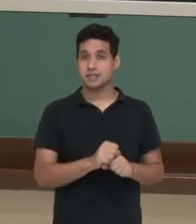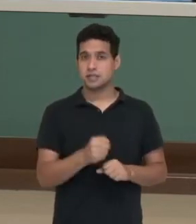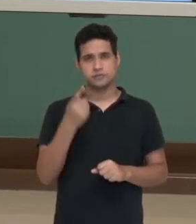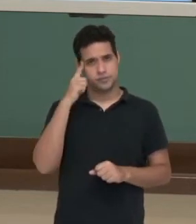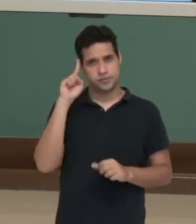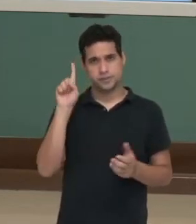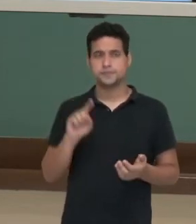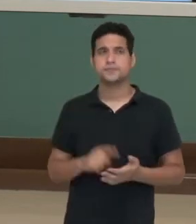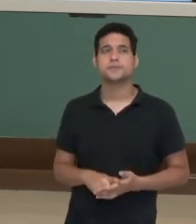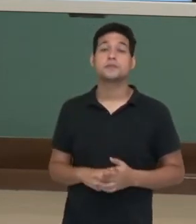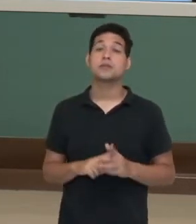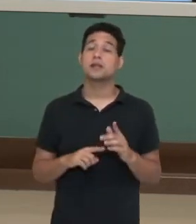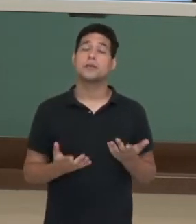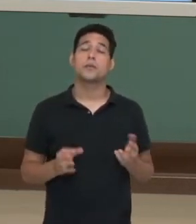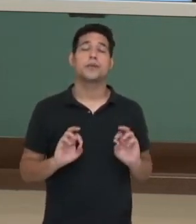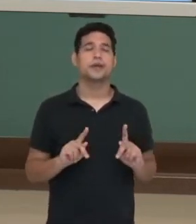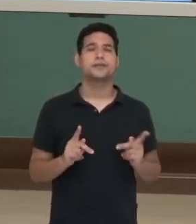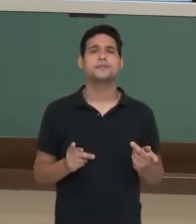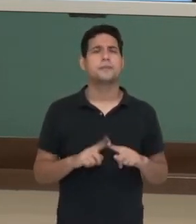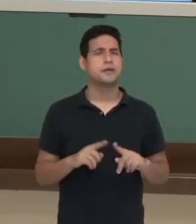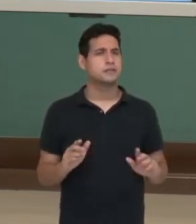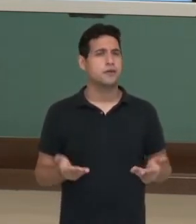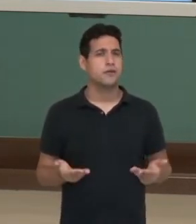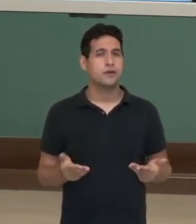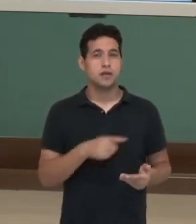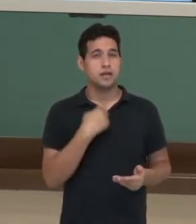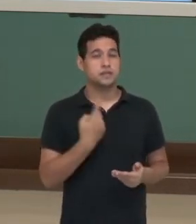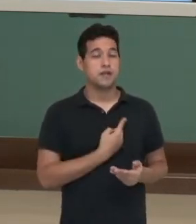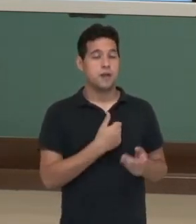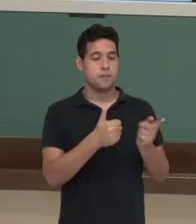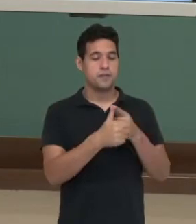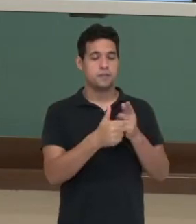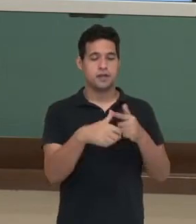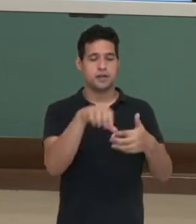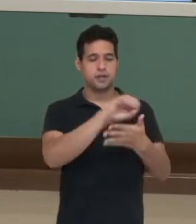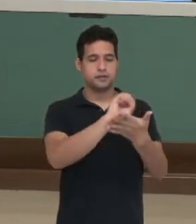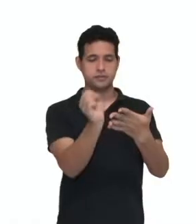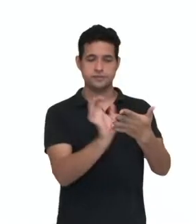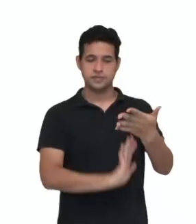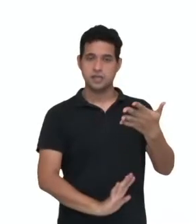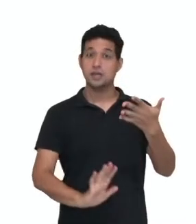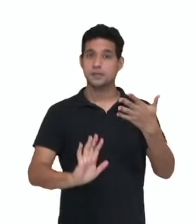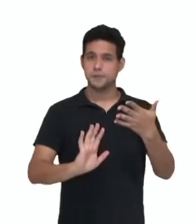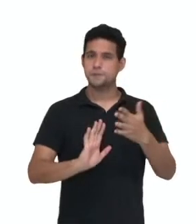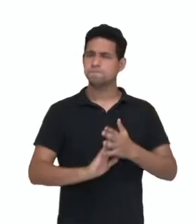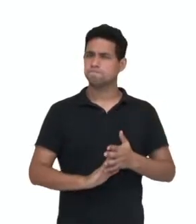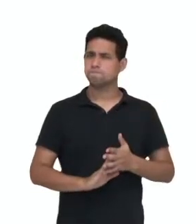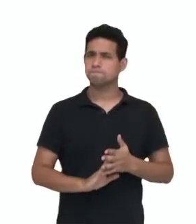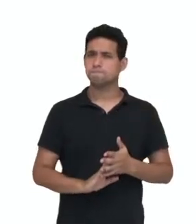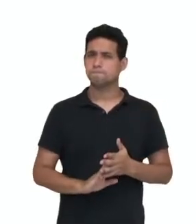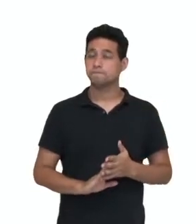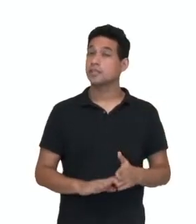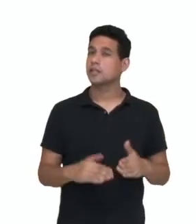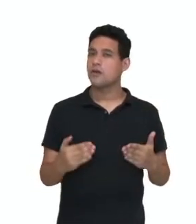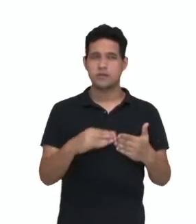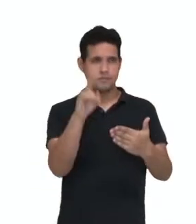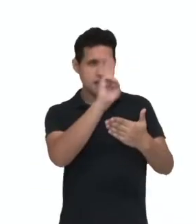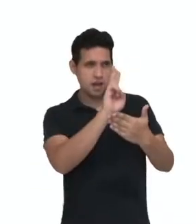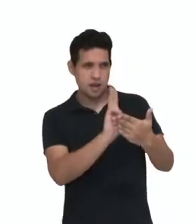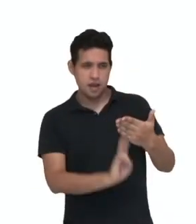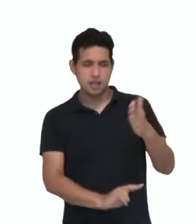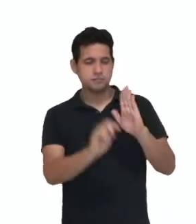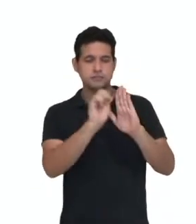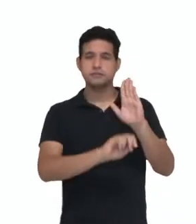data. Bueno, ahora vamos a nuestra primera actividad. Mientras leíamos el texto